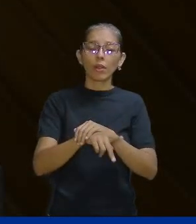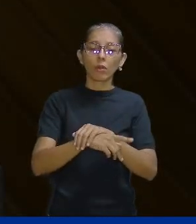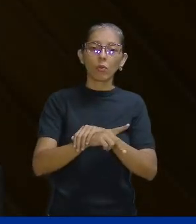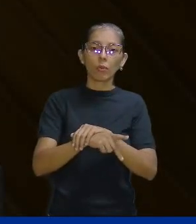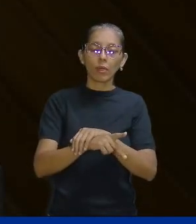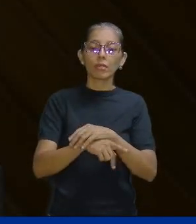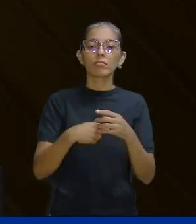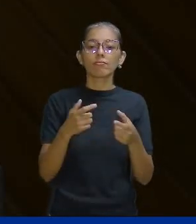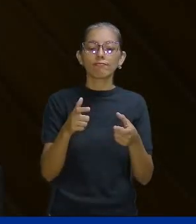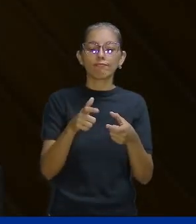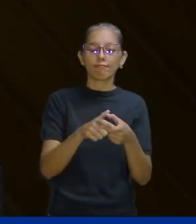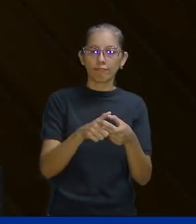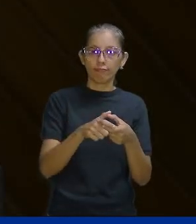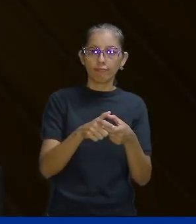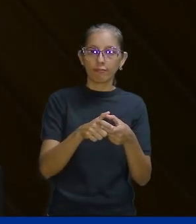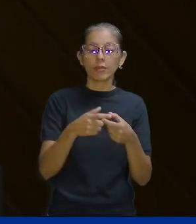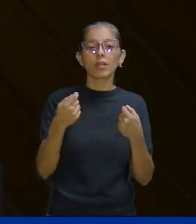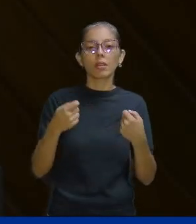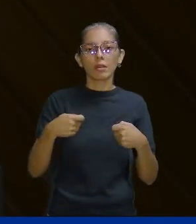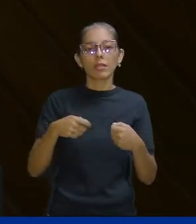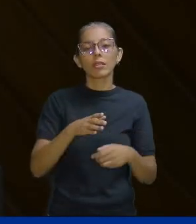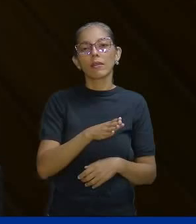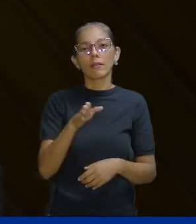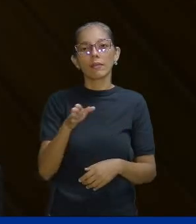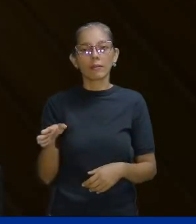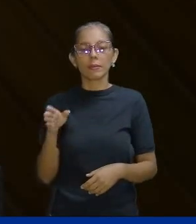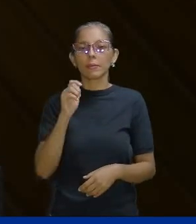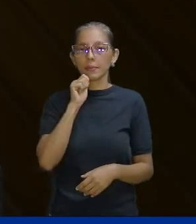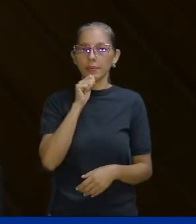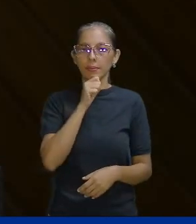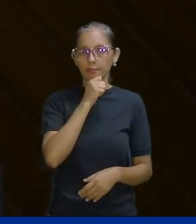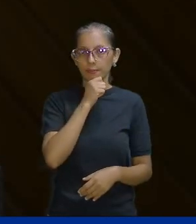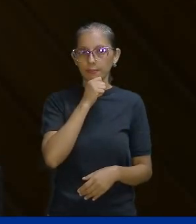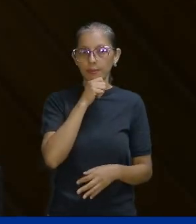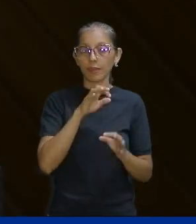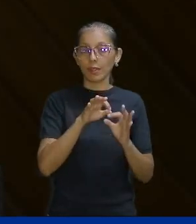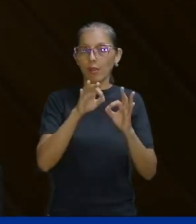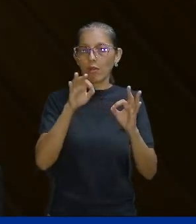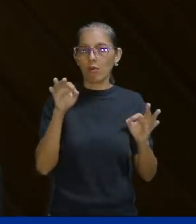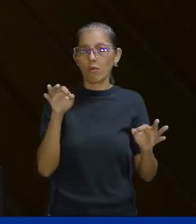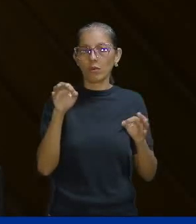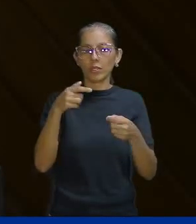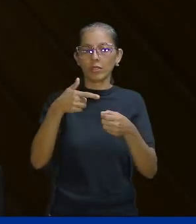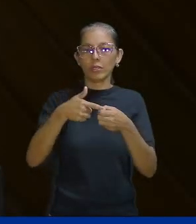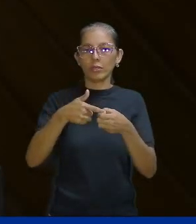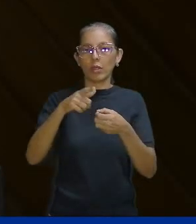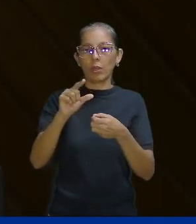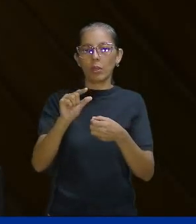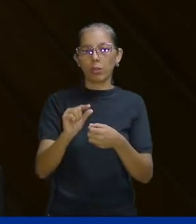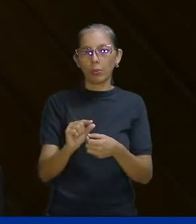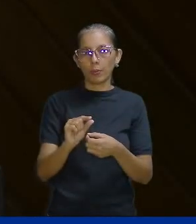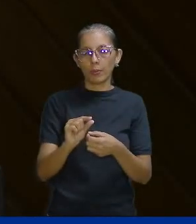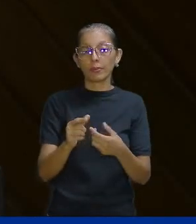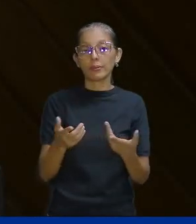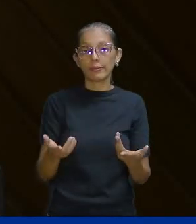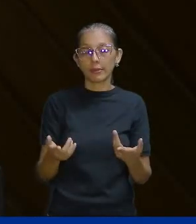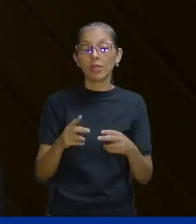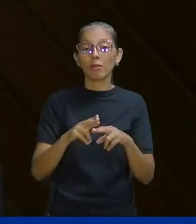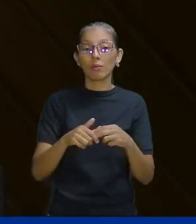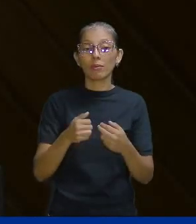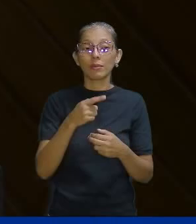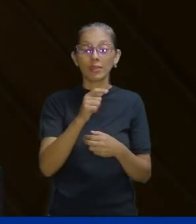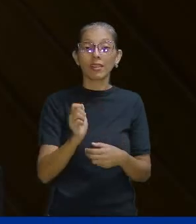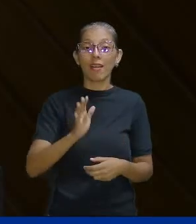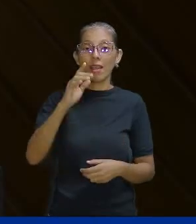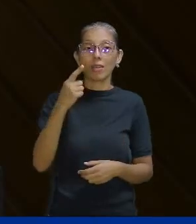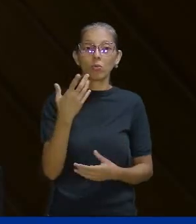deslocar. E isso foi posto dentro do relatório, dentro da ratificadora da prestação de contas, e este tribunal, nossa egrégio, ele já tem